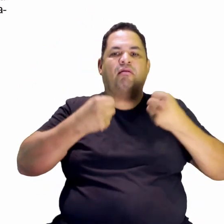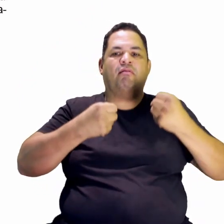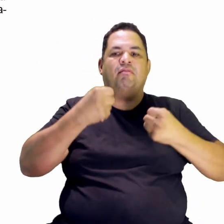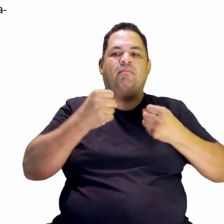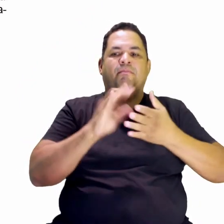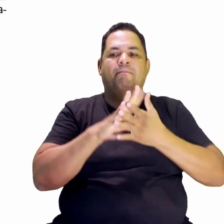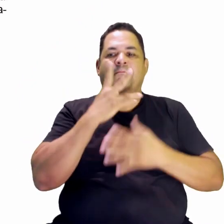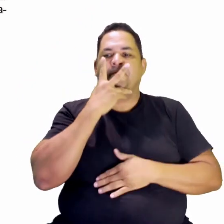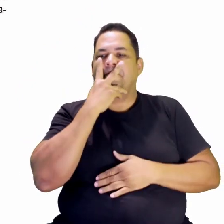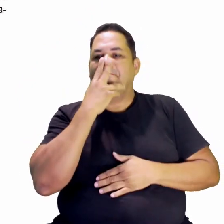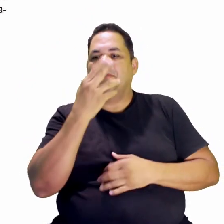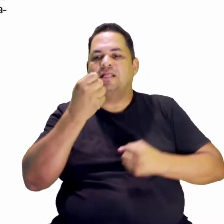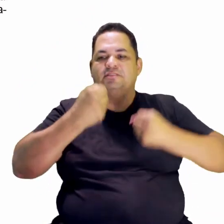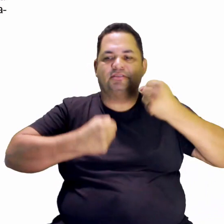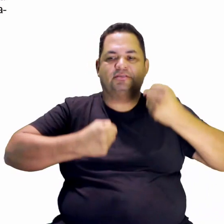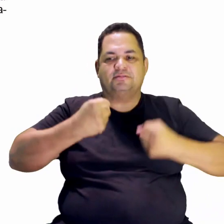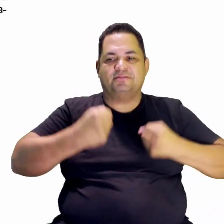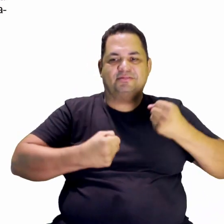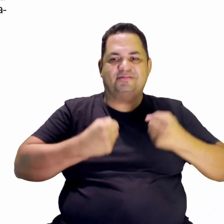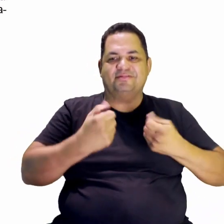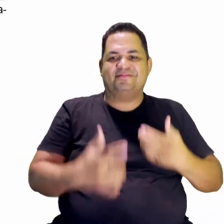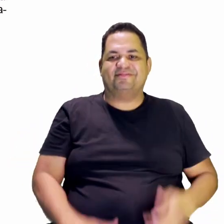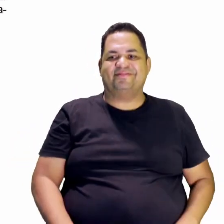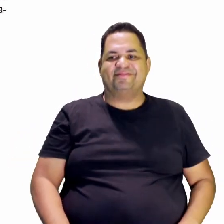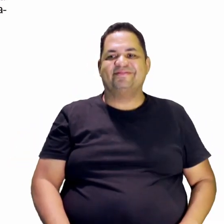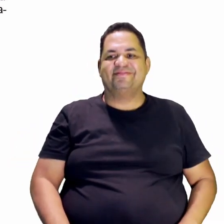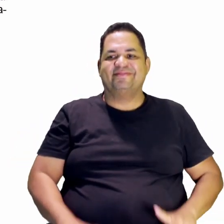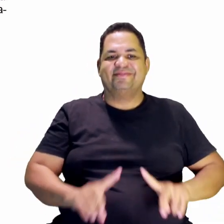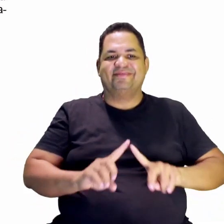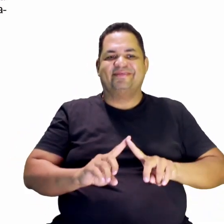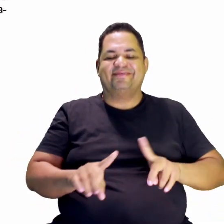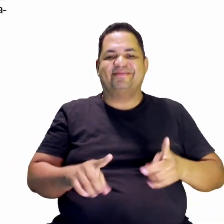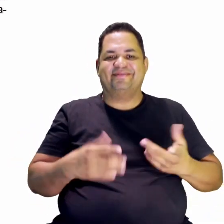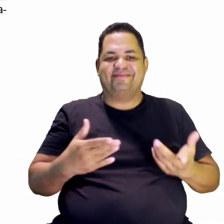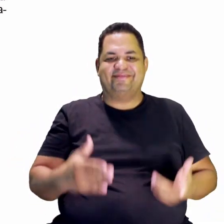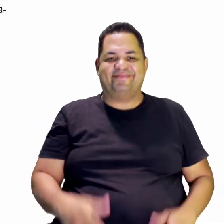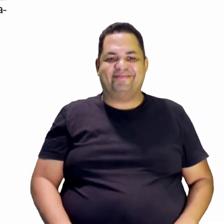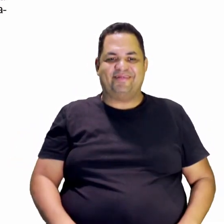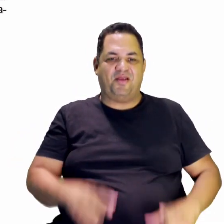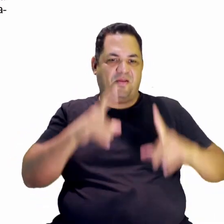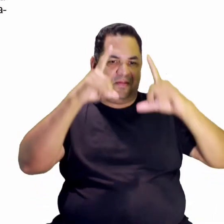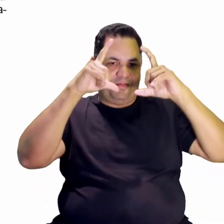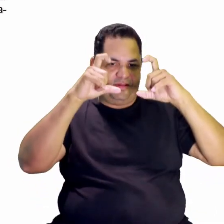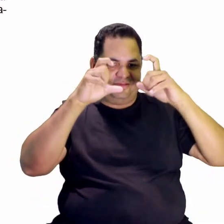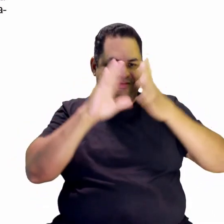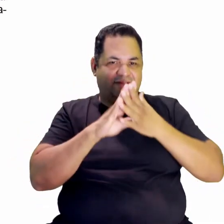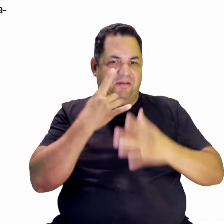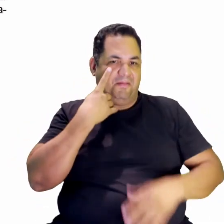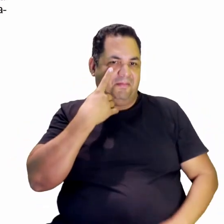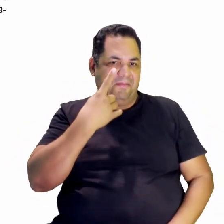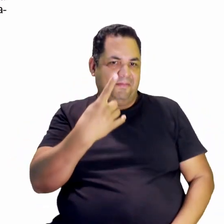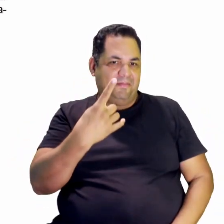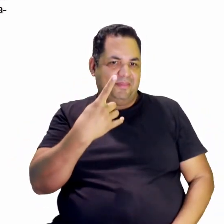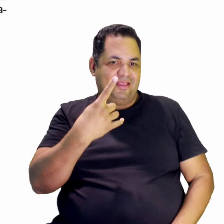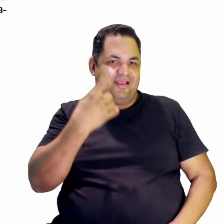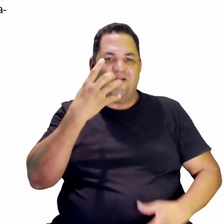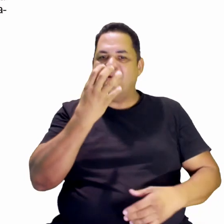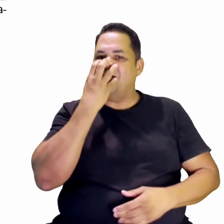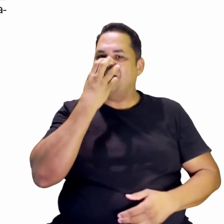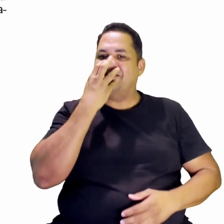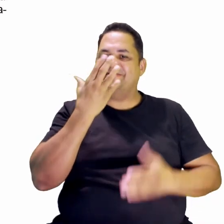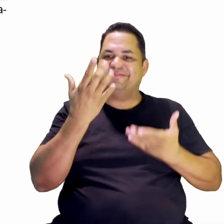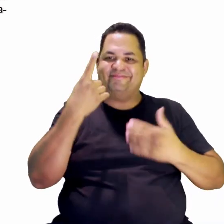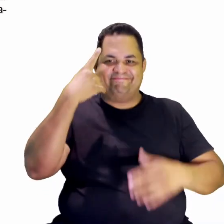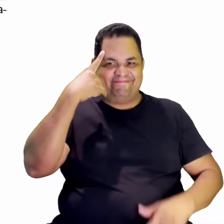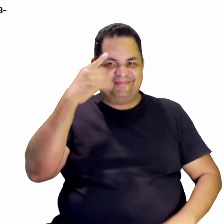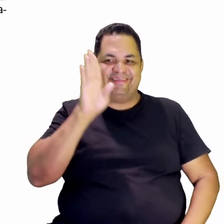como se estivesse dirigindo. Não estava, né? Mas aí, como o fotógrafo estava passando e viu o cachorro, ele